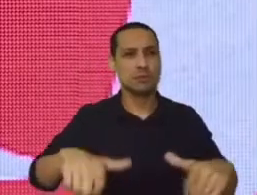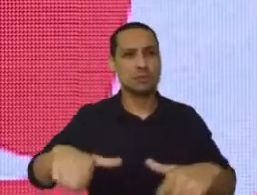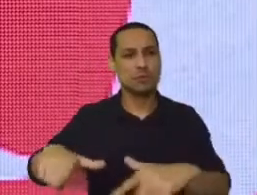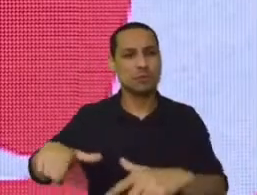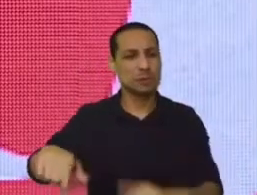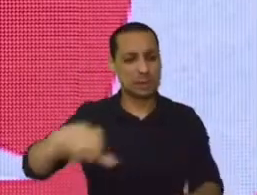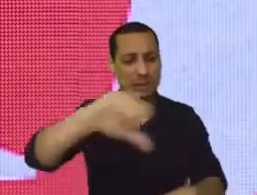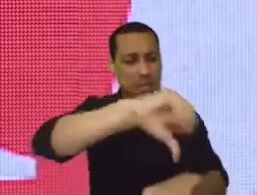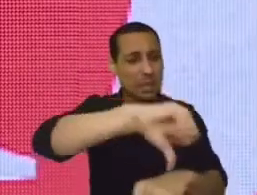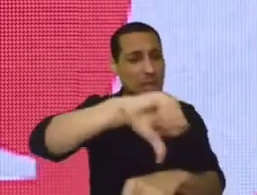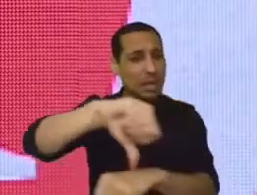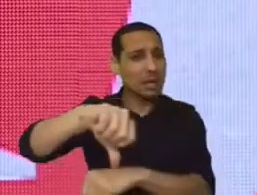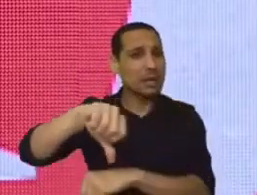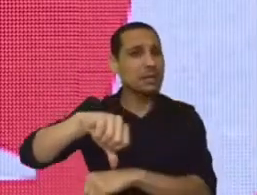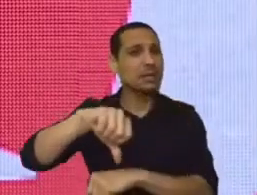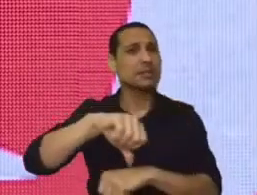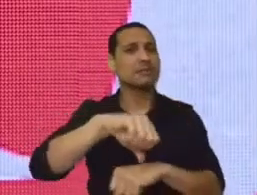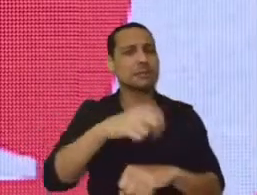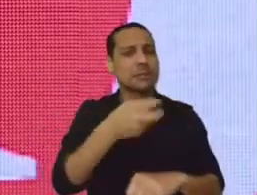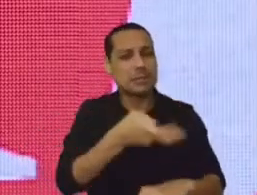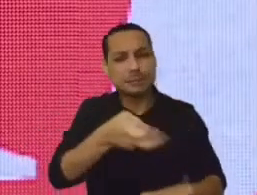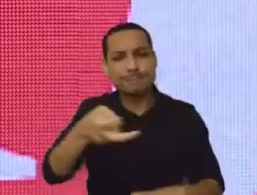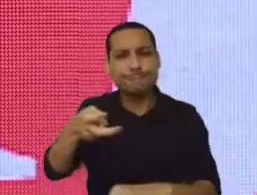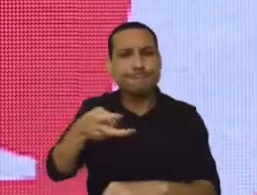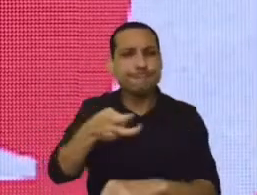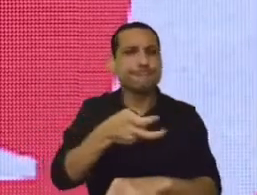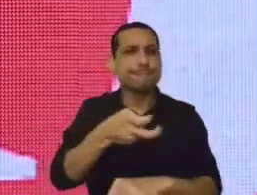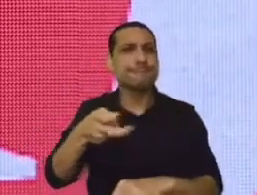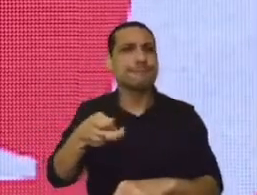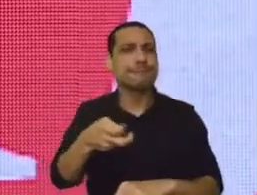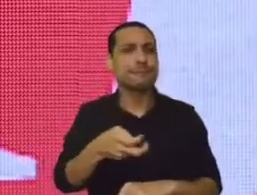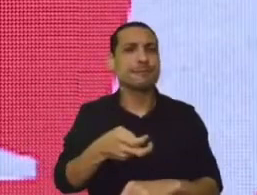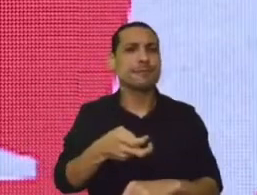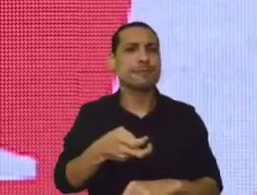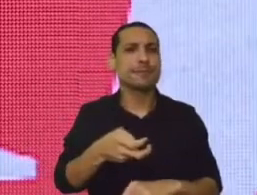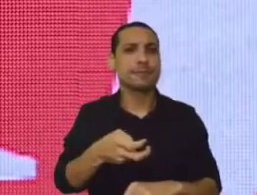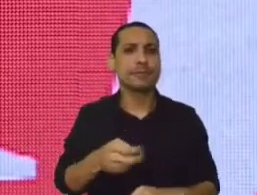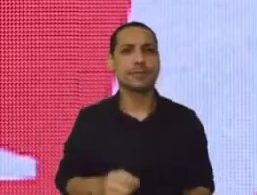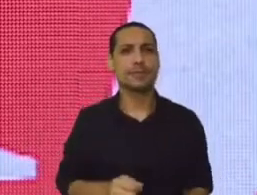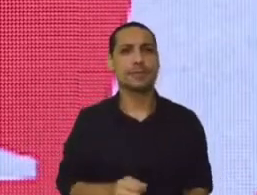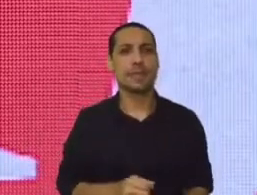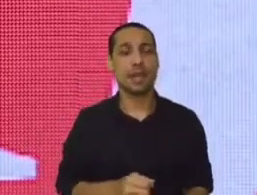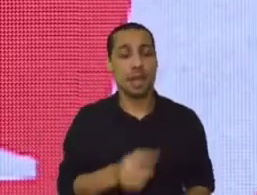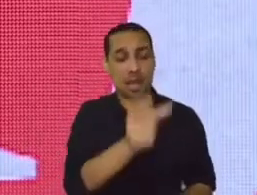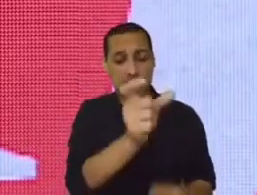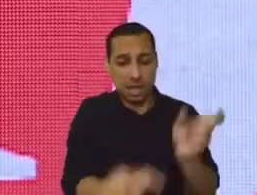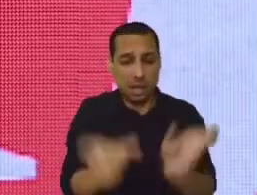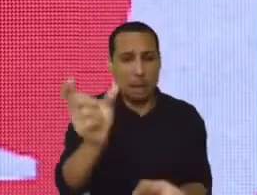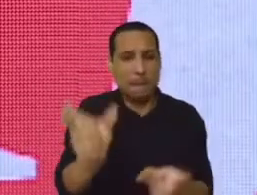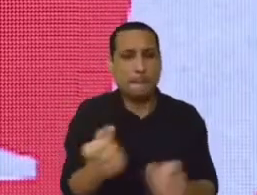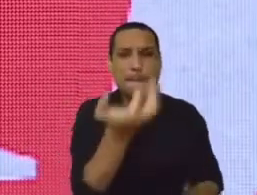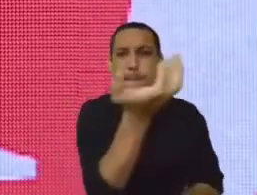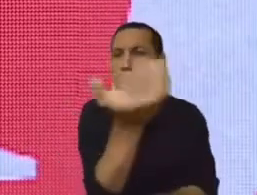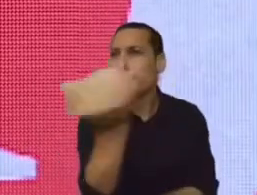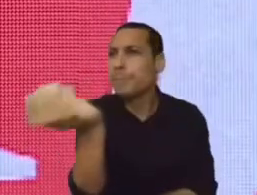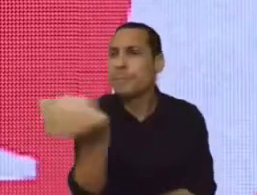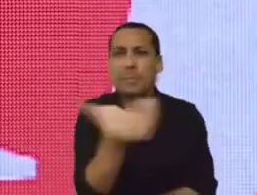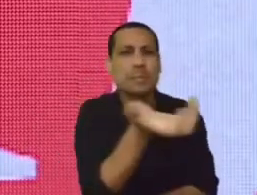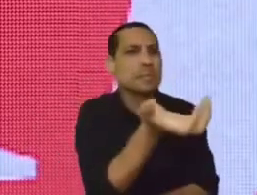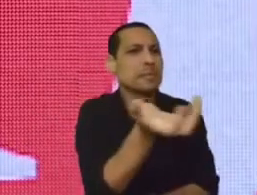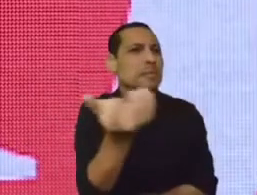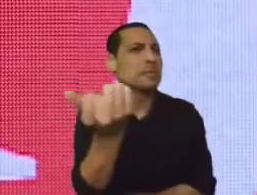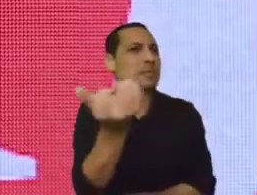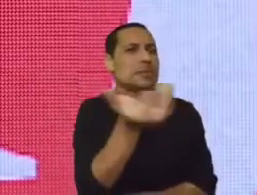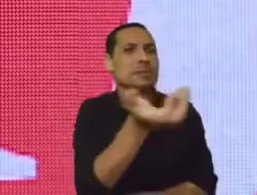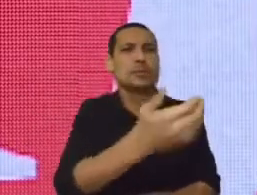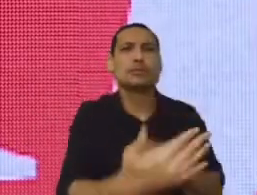com crianças, mulheres, né, dormindo na calçada, pedindo auxílio nos faróis, na porta dos